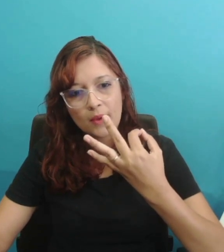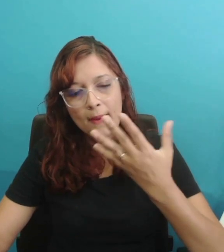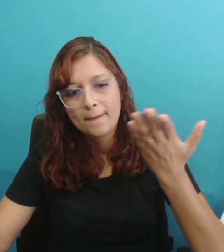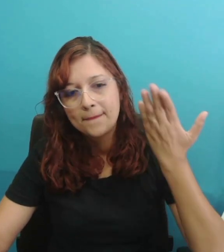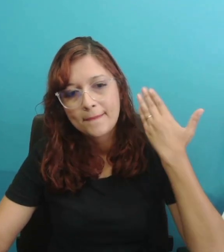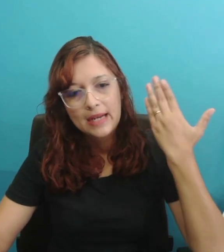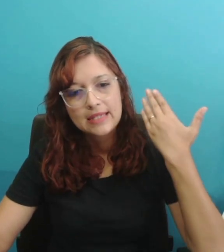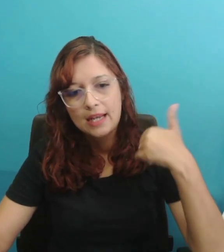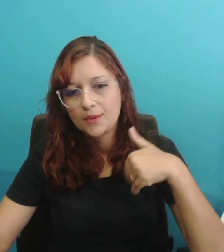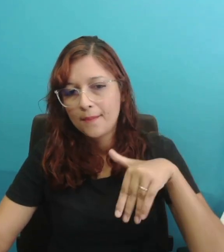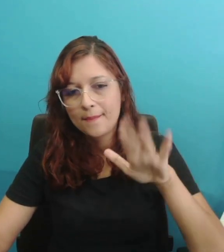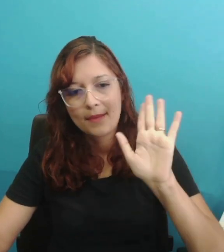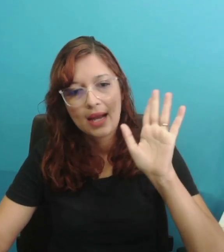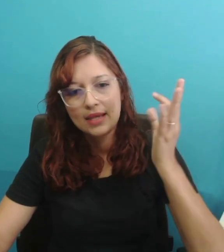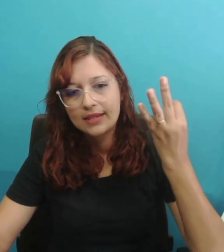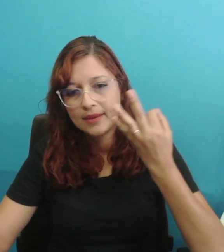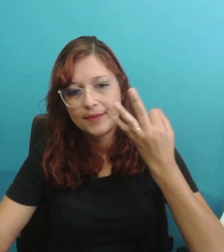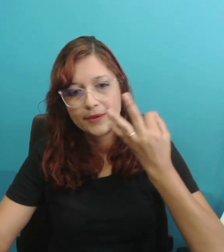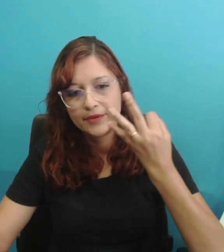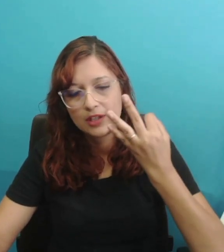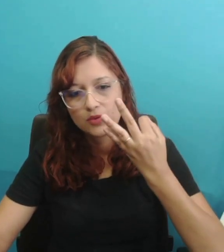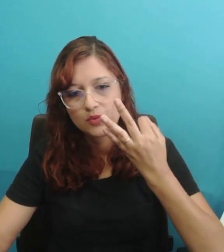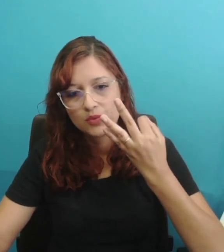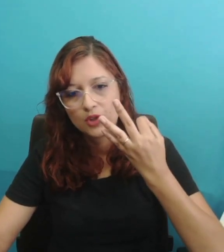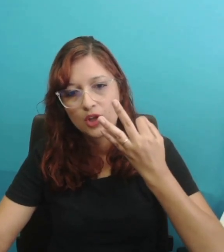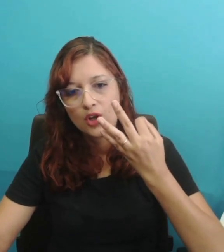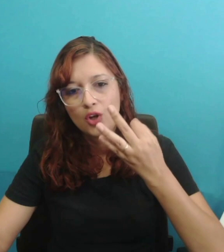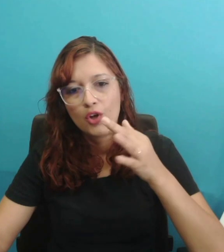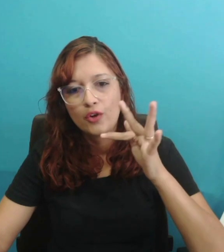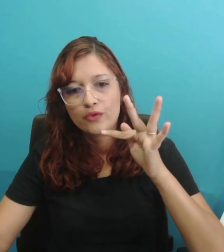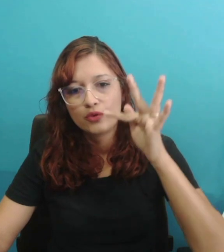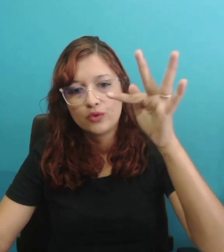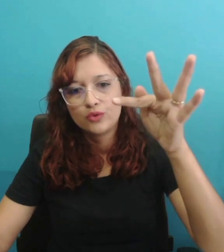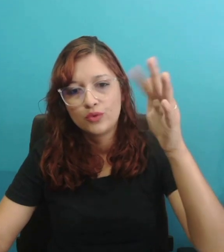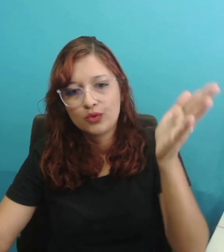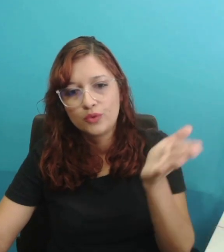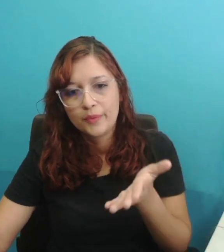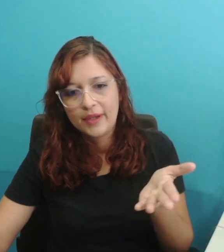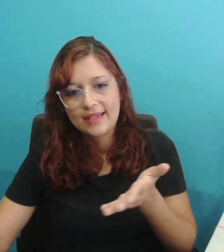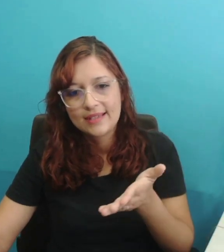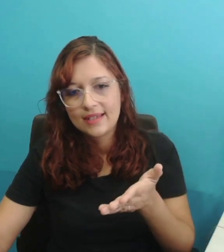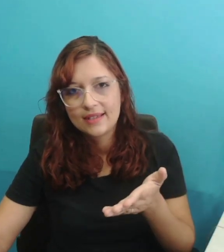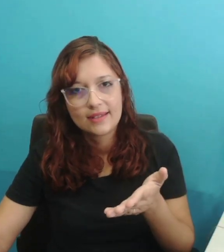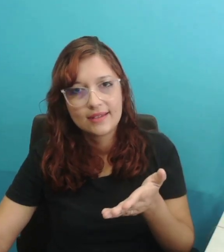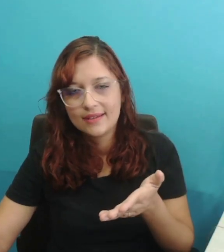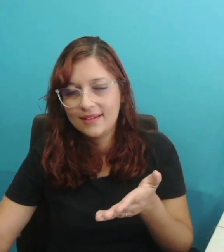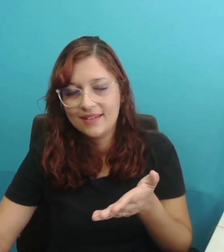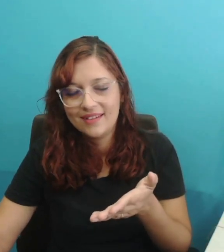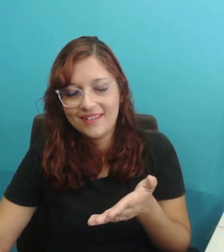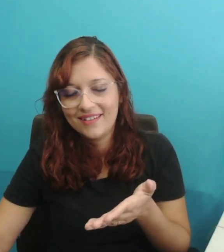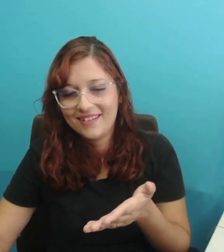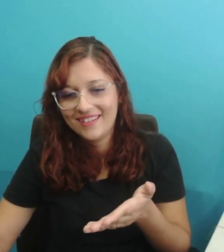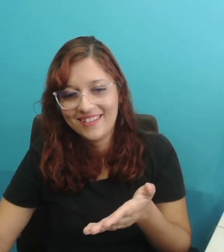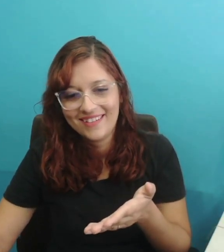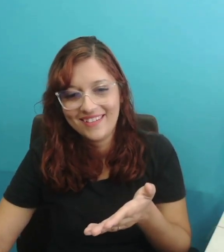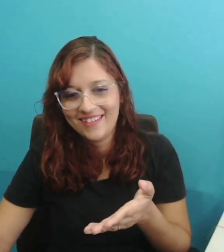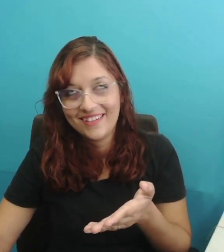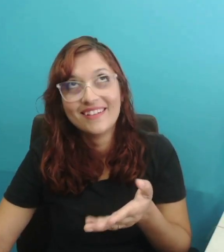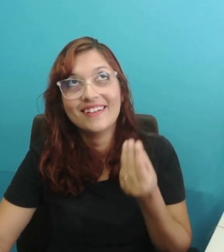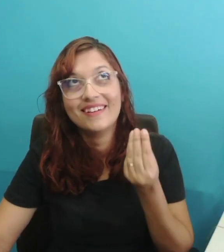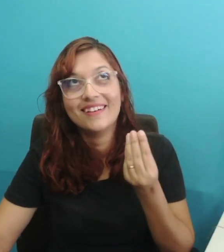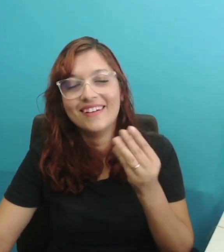perfeito, pretérito mais que perfeito, futuro do presente.